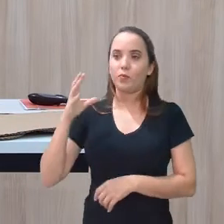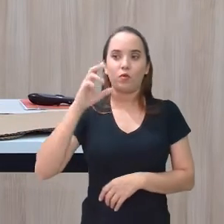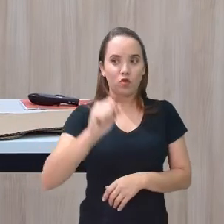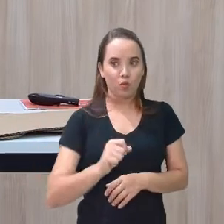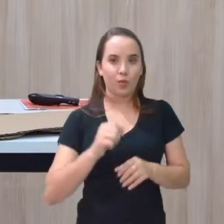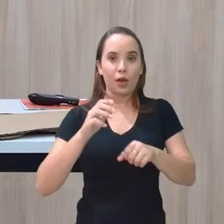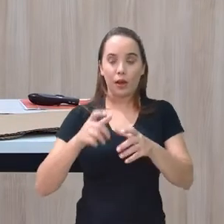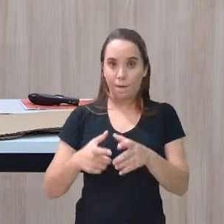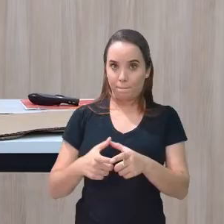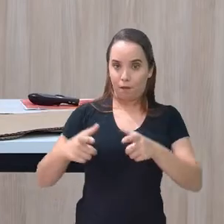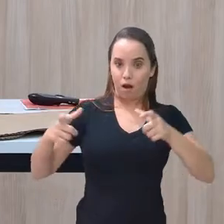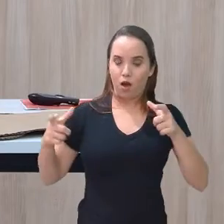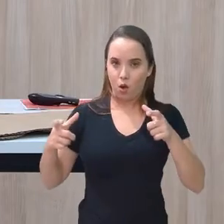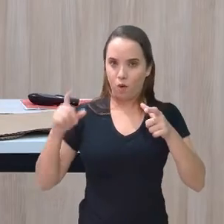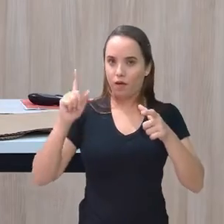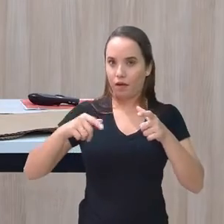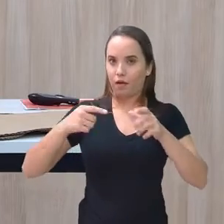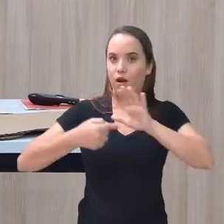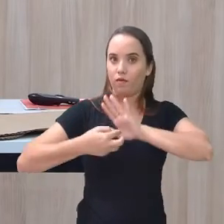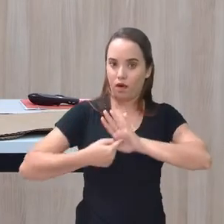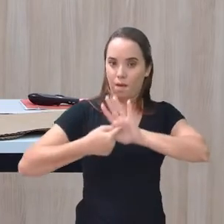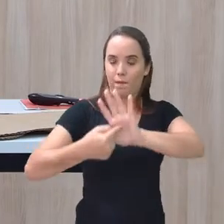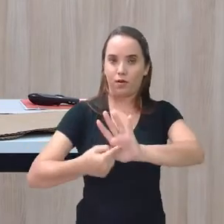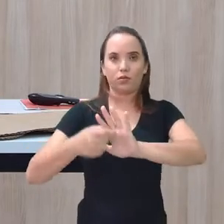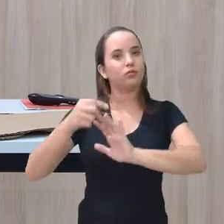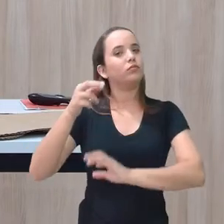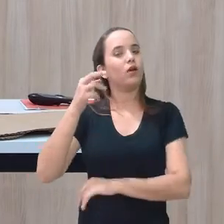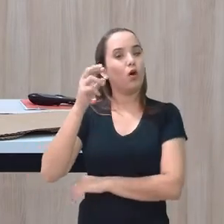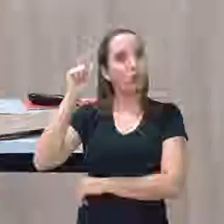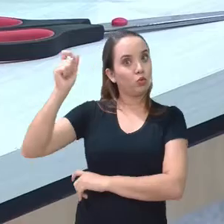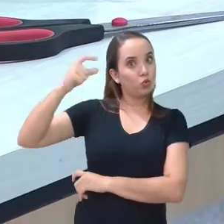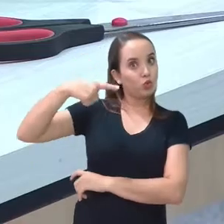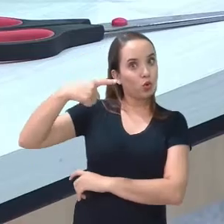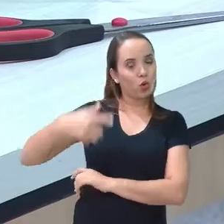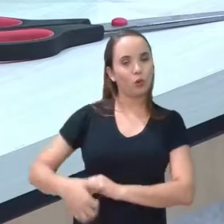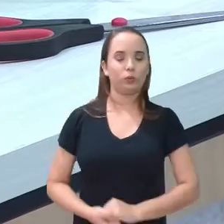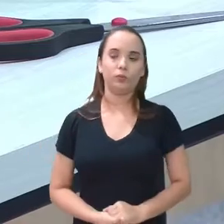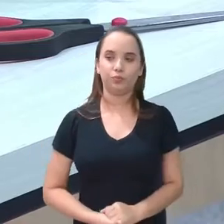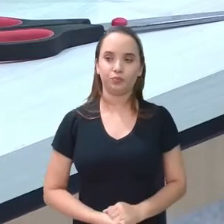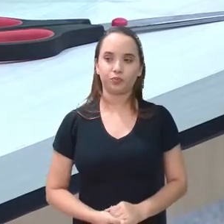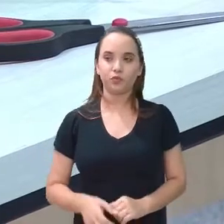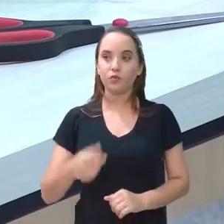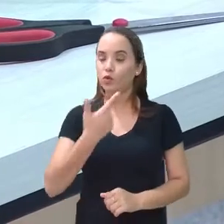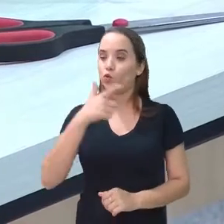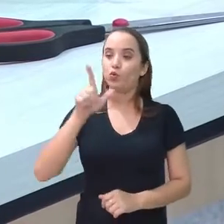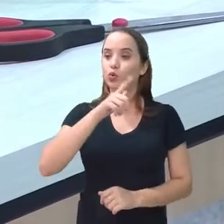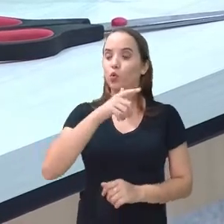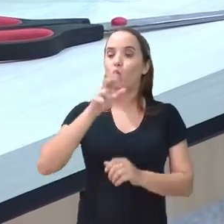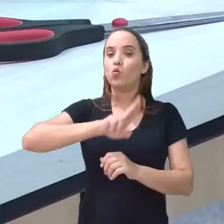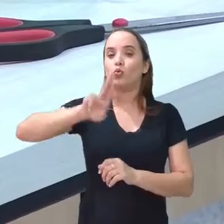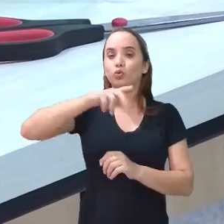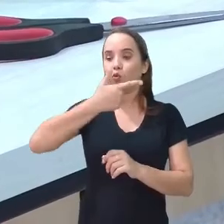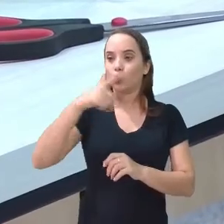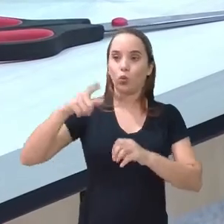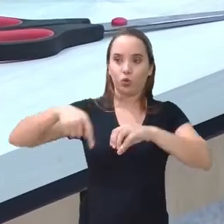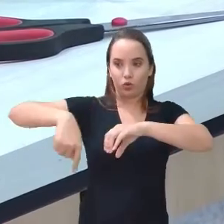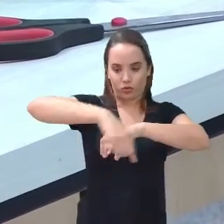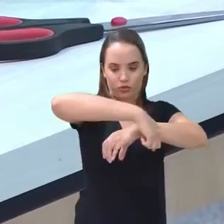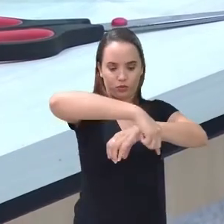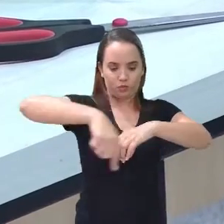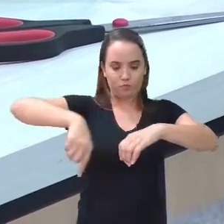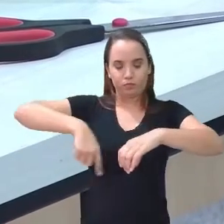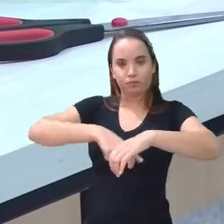para tentar representar o sol. Aqui, eu vou com essa tampa da garrafa de café, eu vou